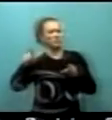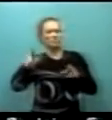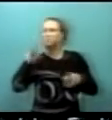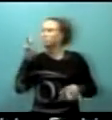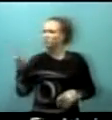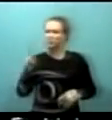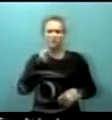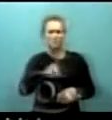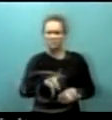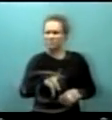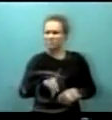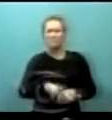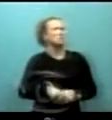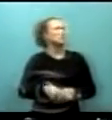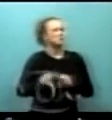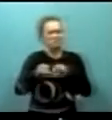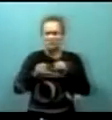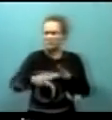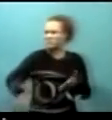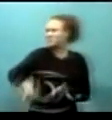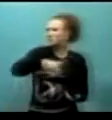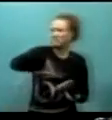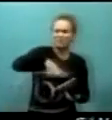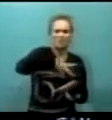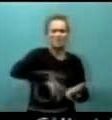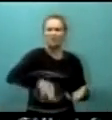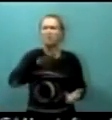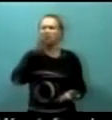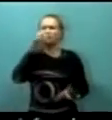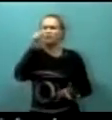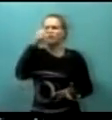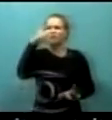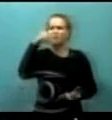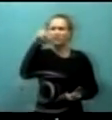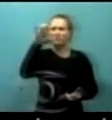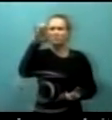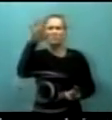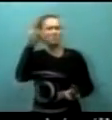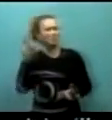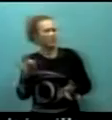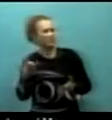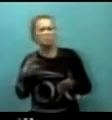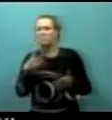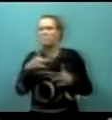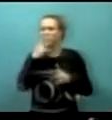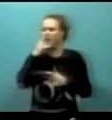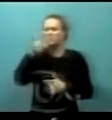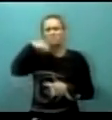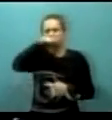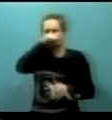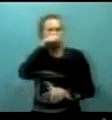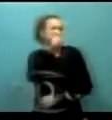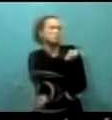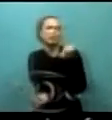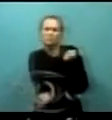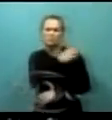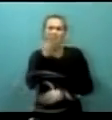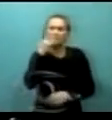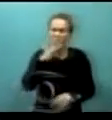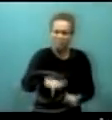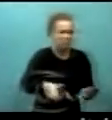professora, coreógrafa, como verdadeira mãe dos alunos, das crianças,